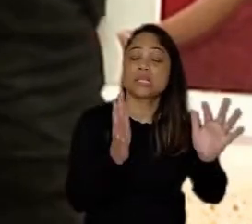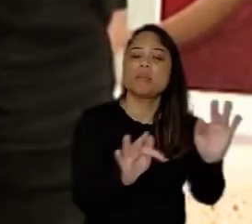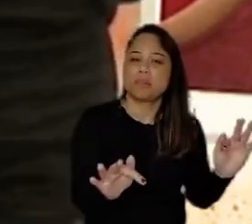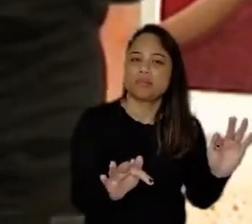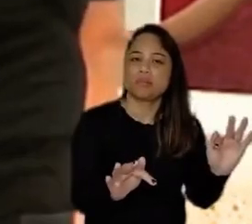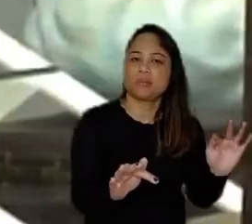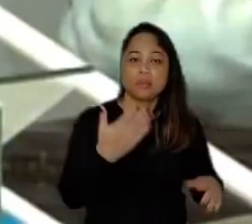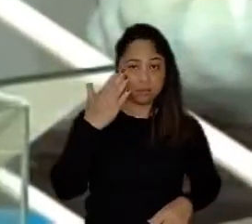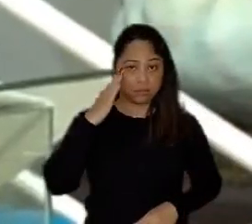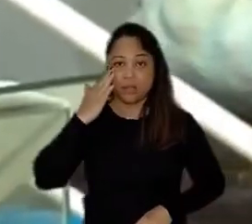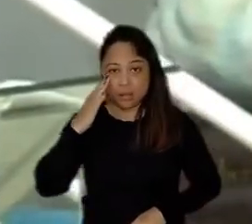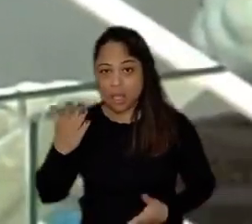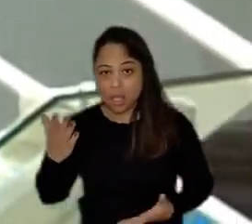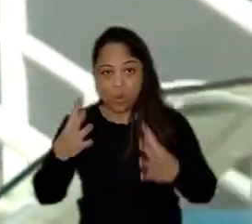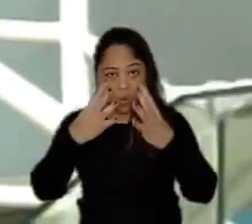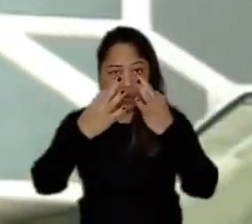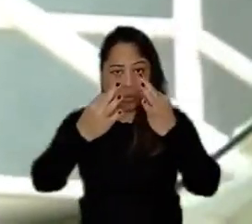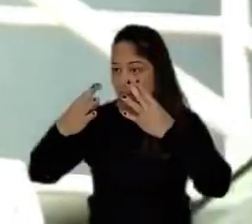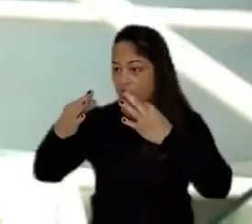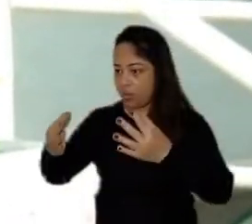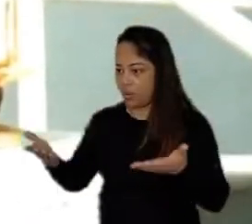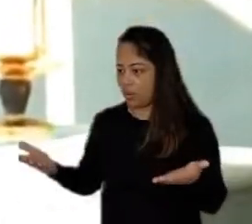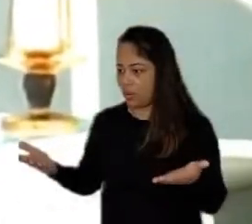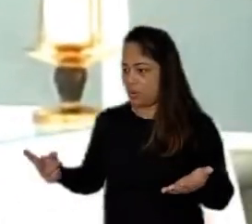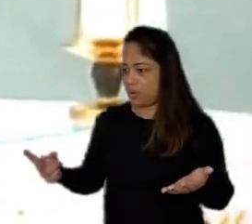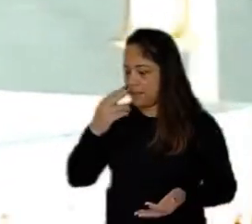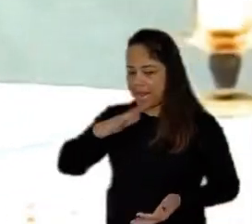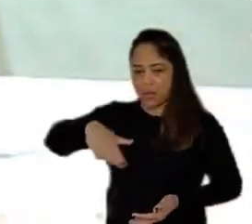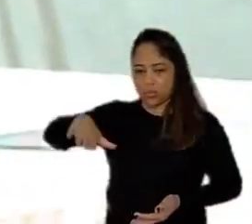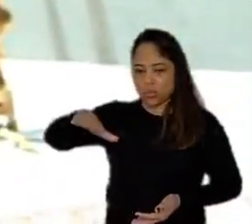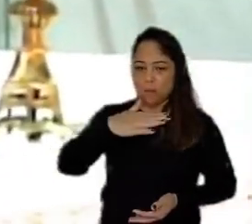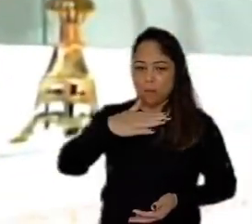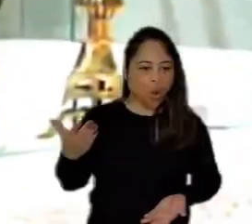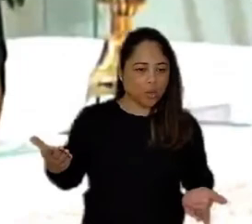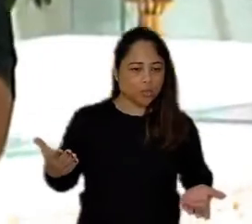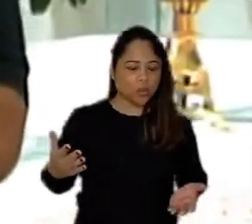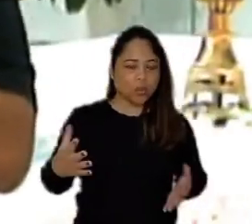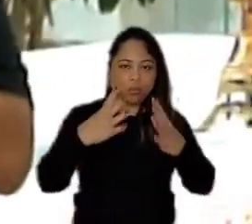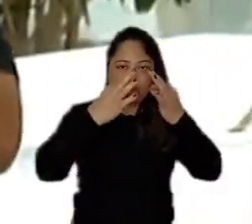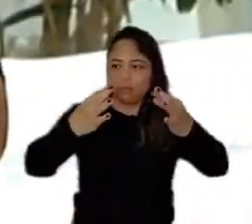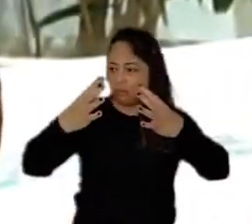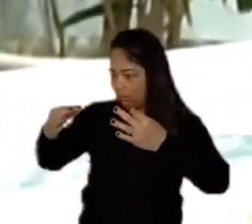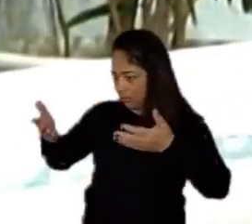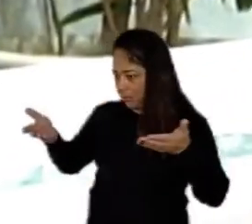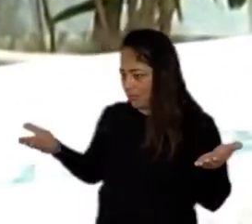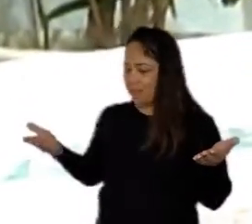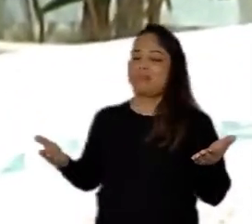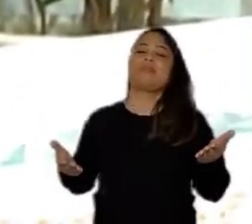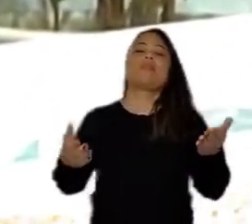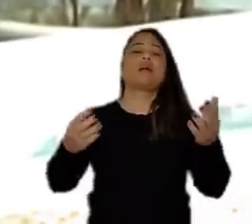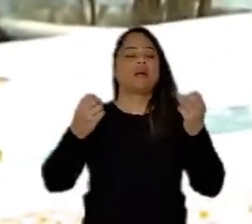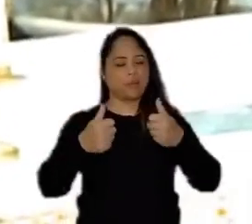Alguém está me ouvindo? Não, não tem ninguém me ouvindo. Alguém está me ouvindo ou não?